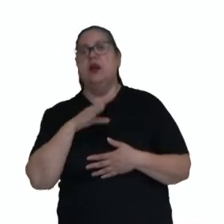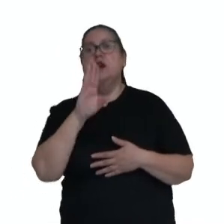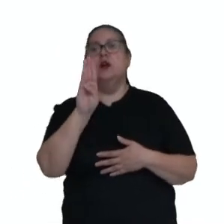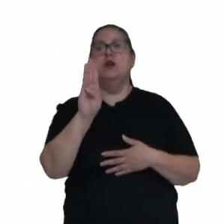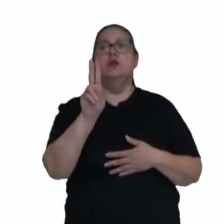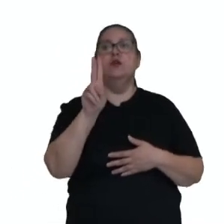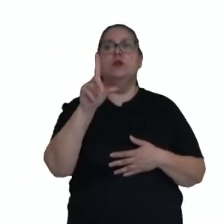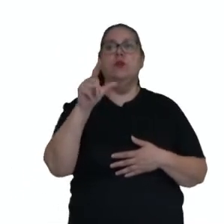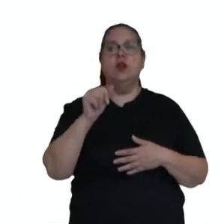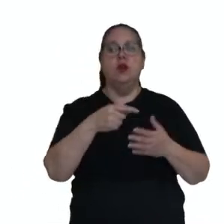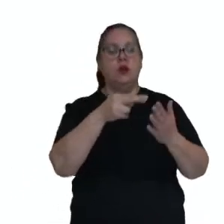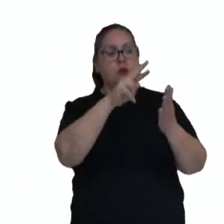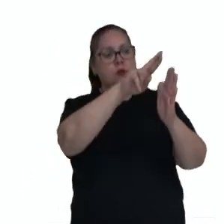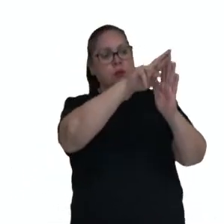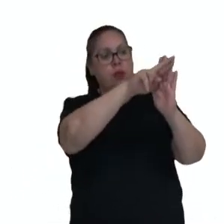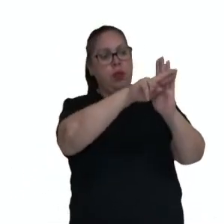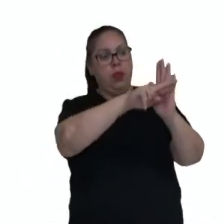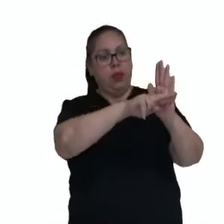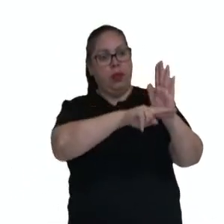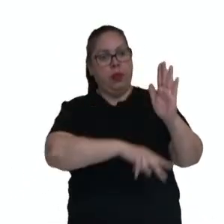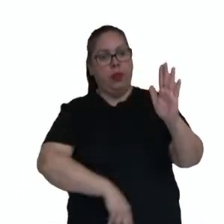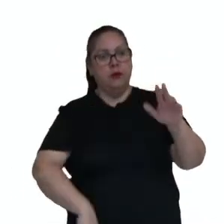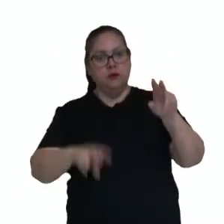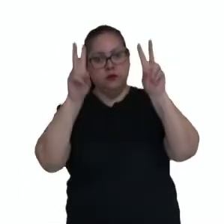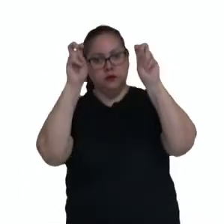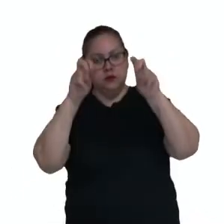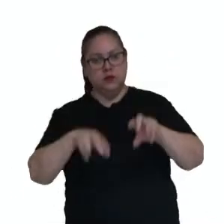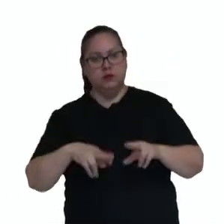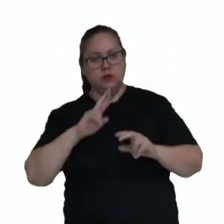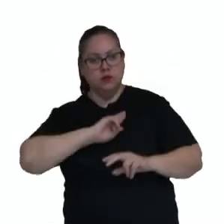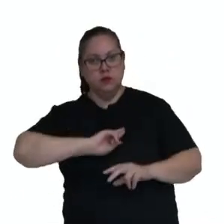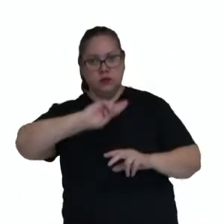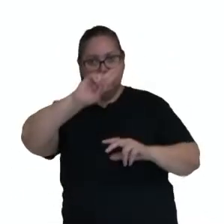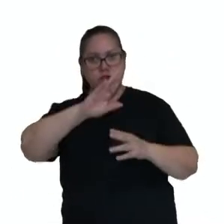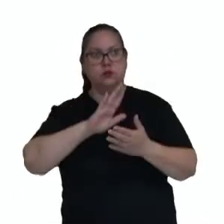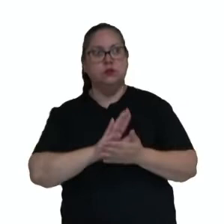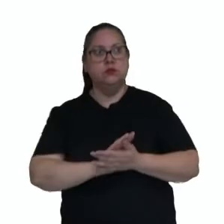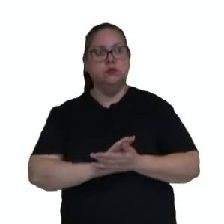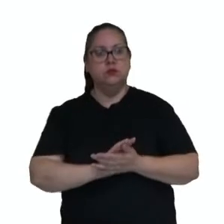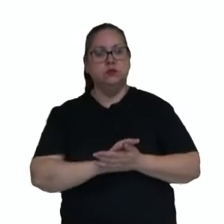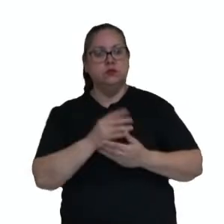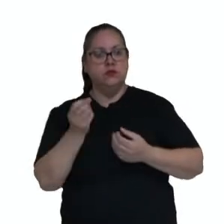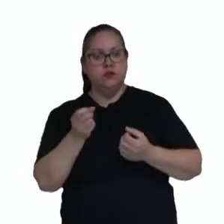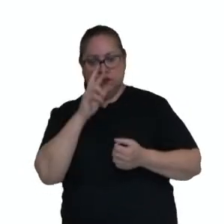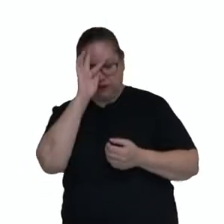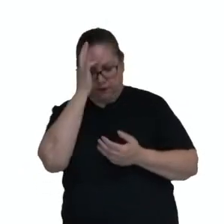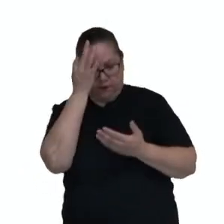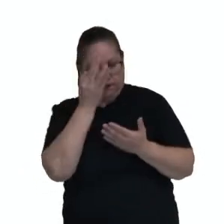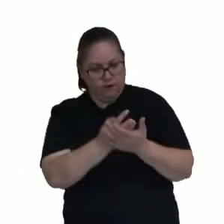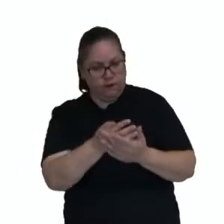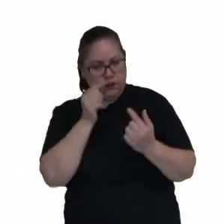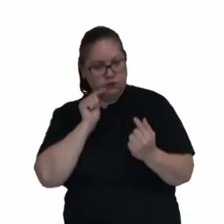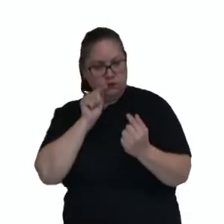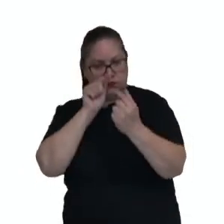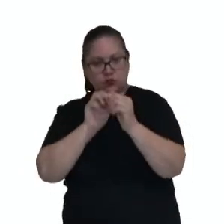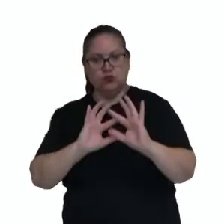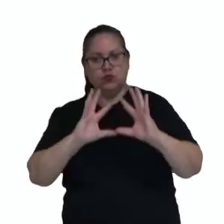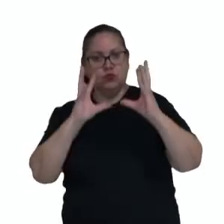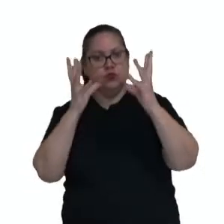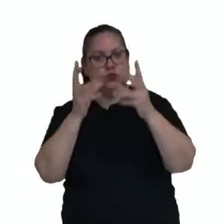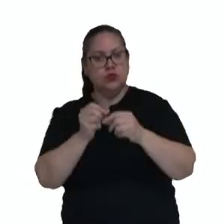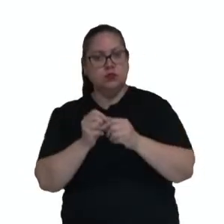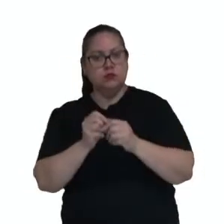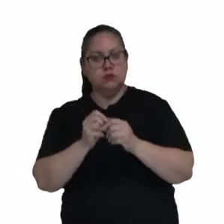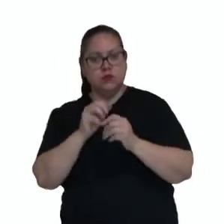era um relatório assim com temas da religião, né? De fé, de interesse geral, concessões